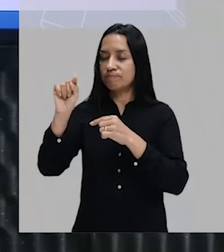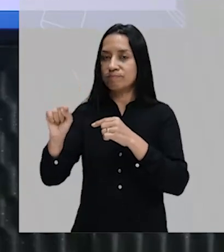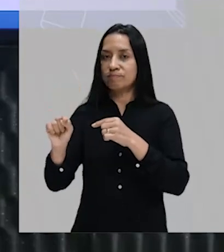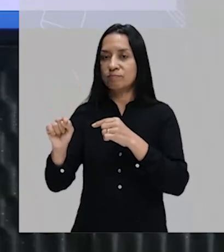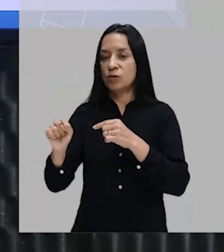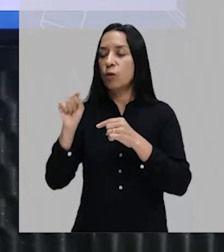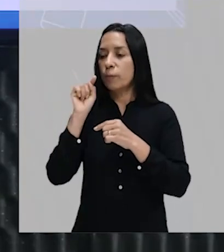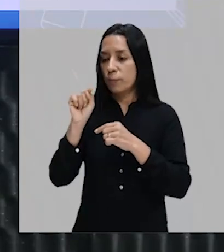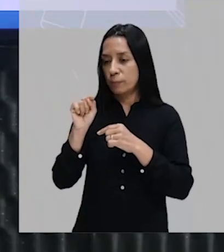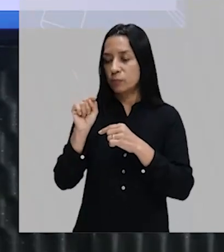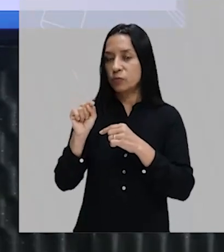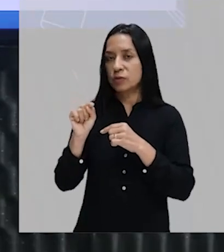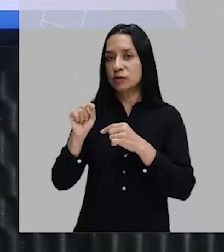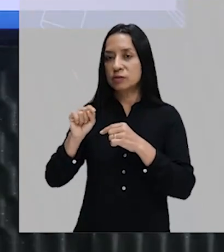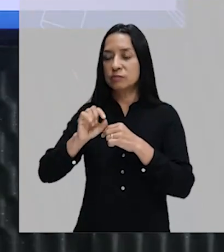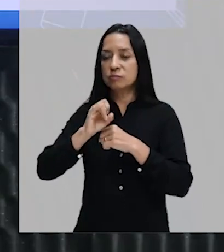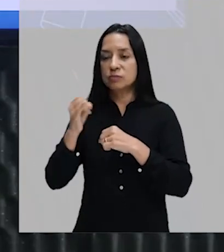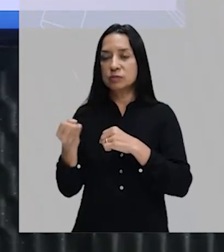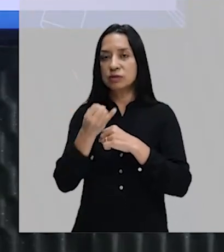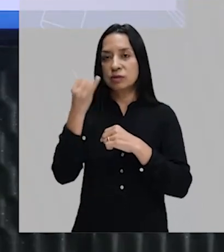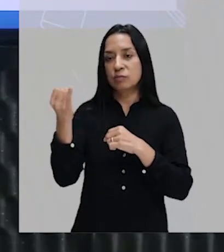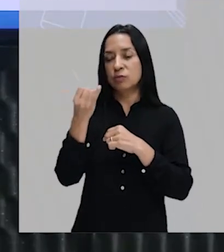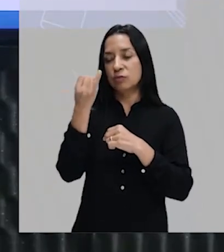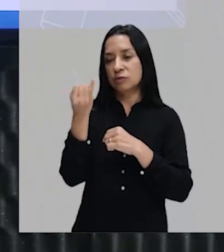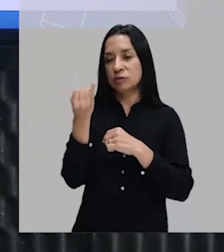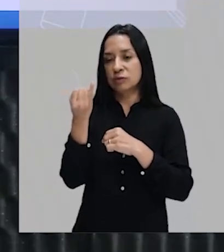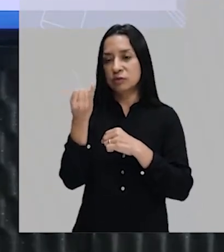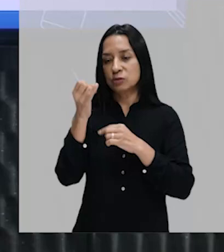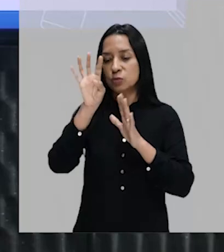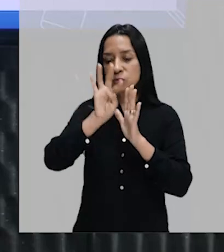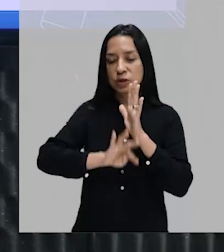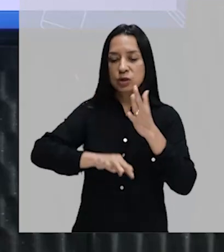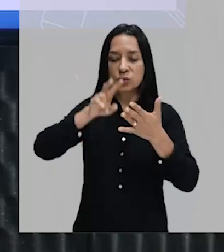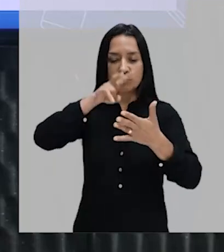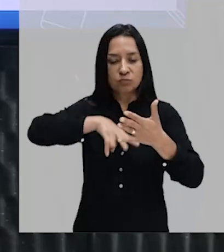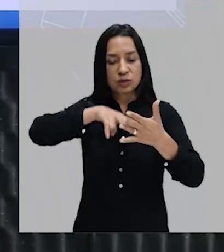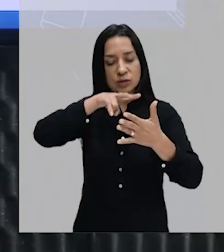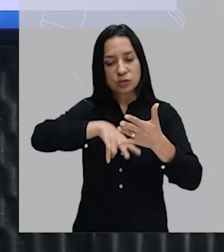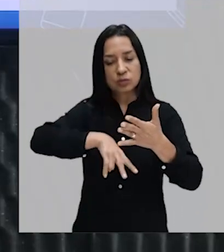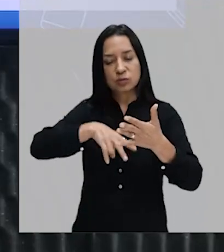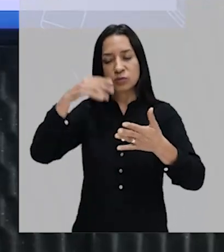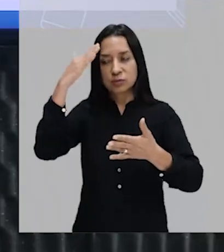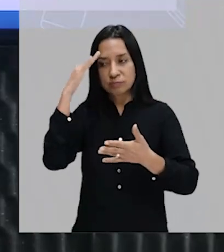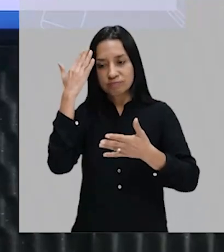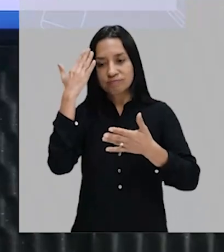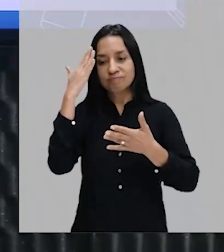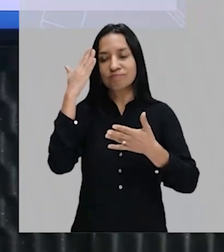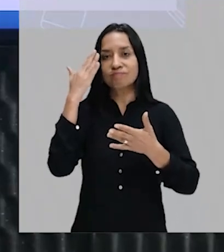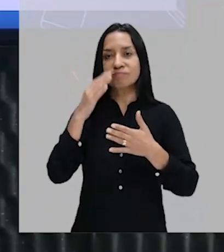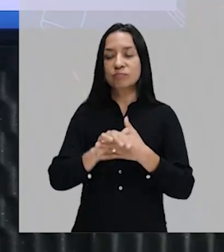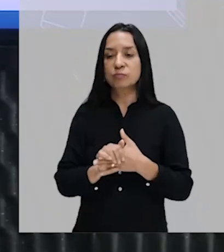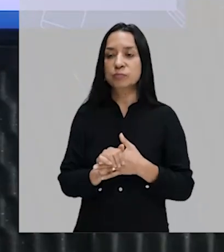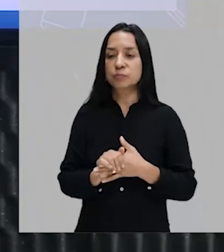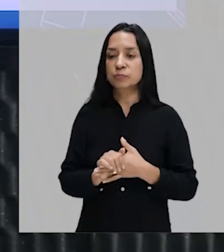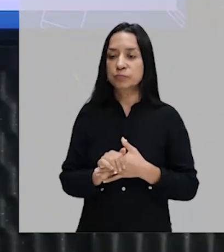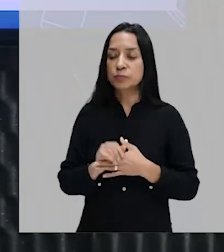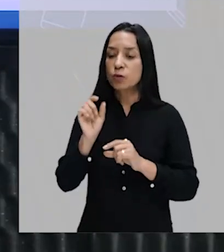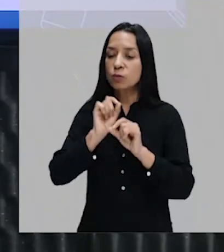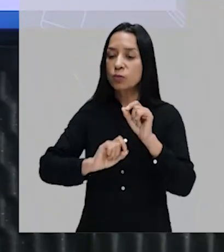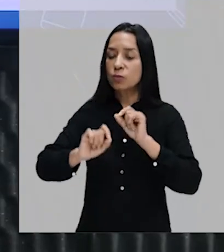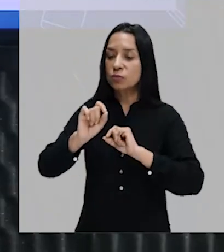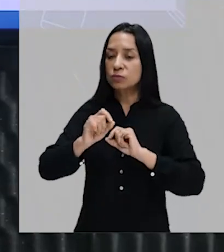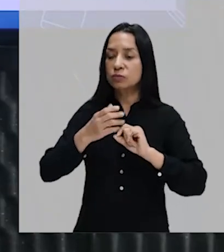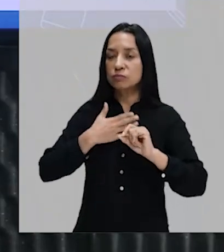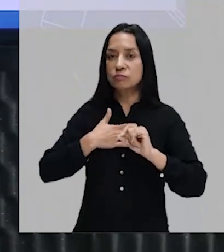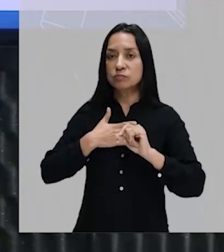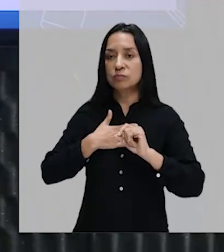extremamente importante na minha entonação de leitura de texto, tá? Para que eu compreenda o que o